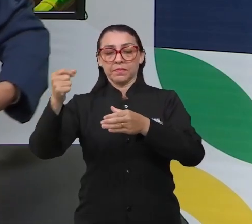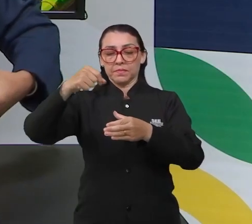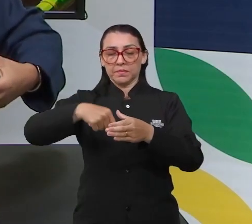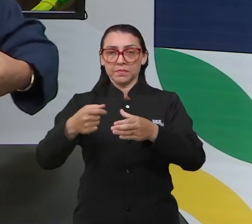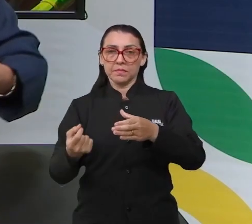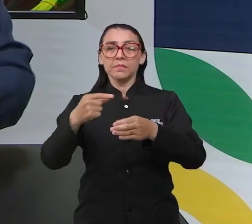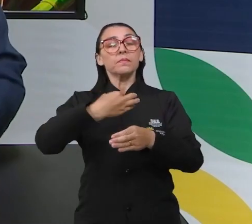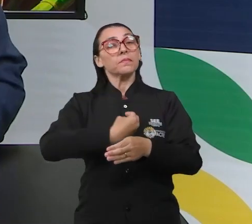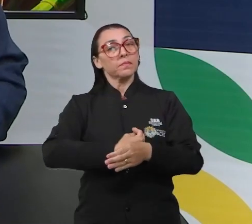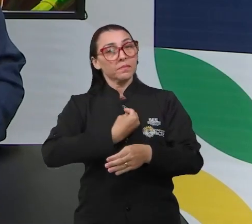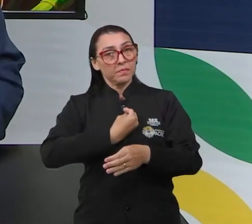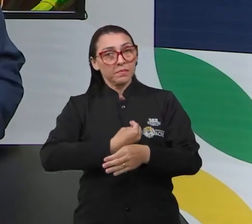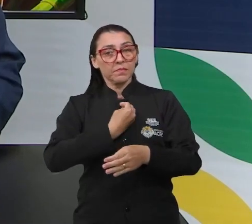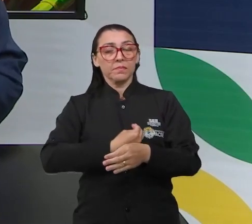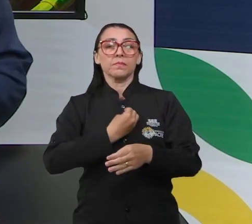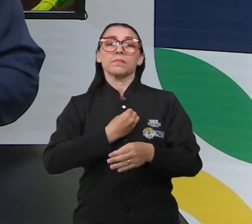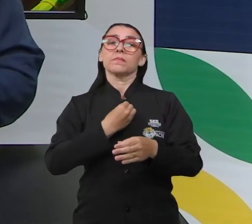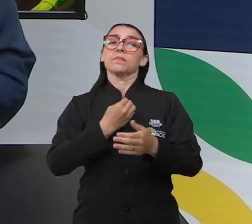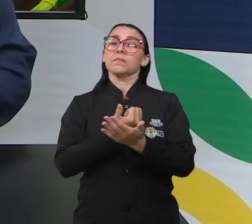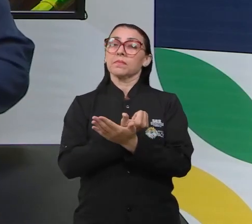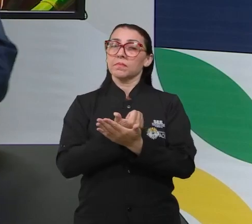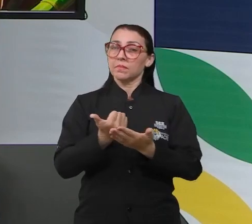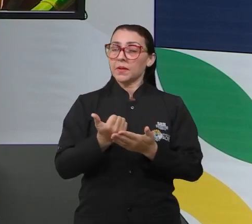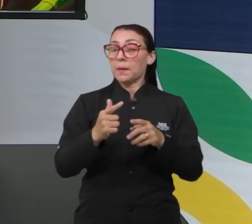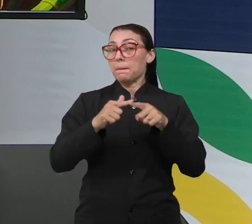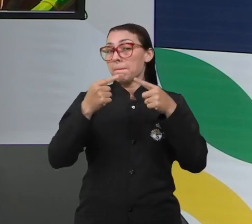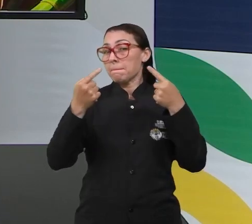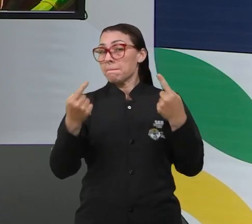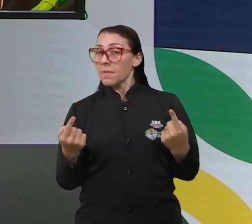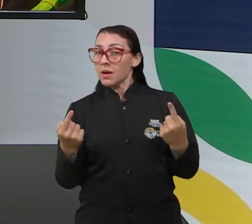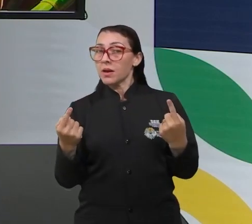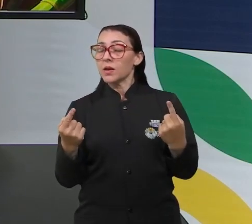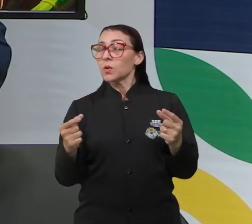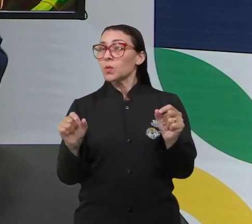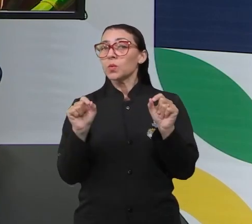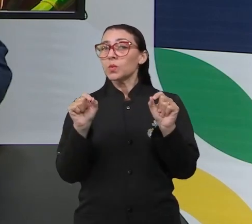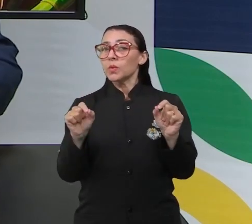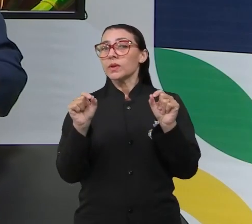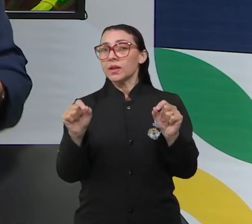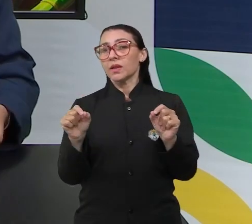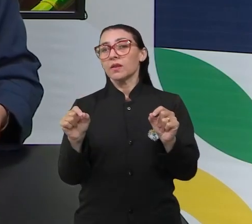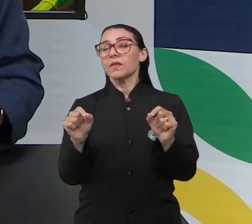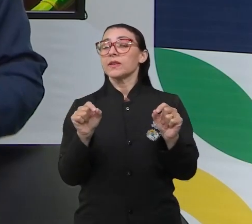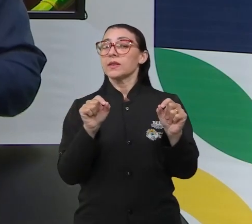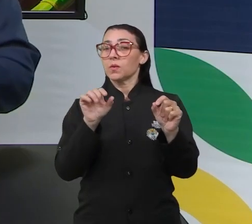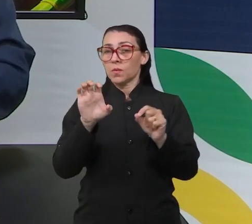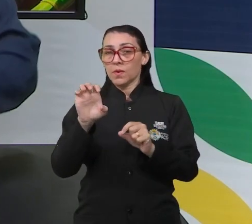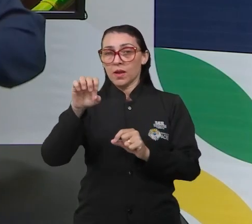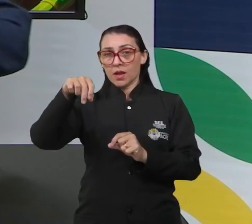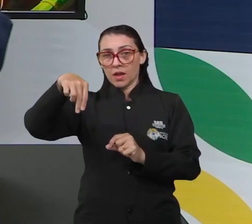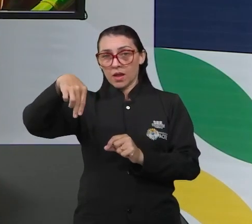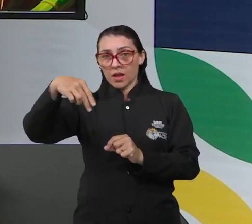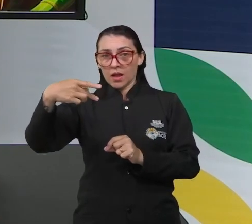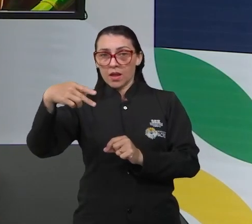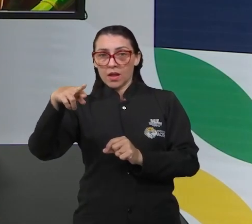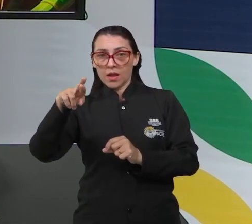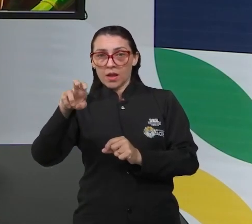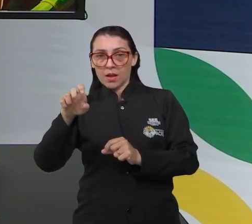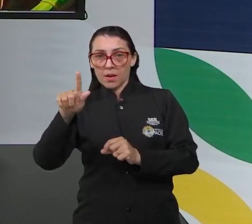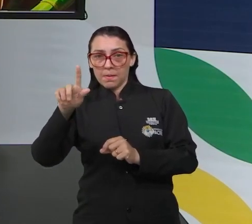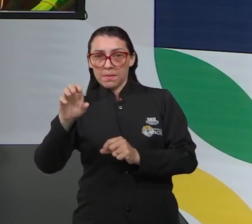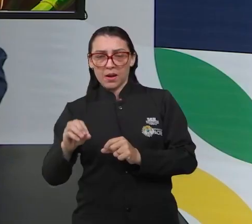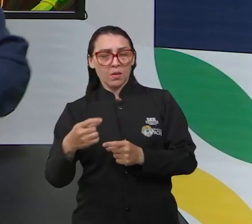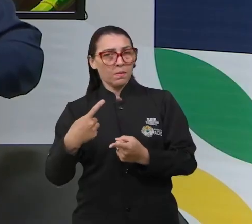estão participando dessa atividade, mas nem todas as vezes o quê? Isso vai ser um emprego. Por quê? Porque o emprego